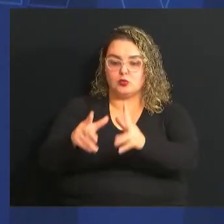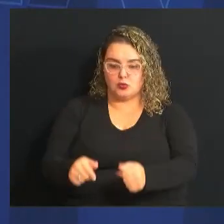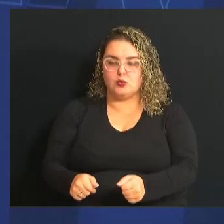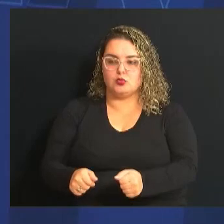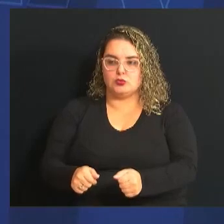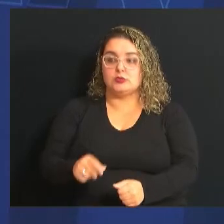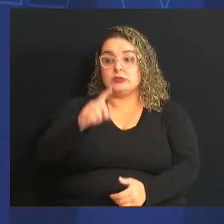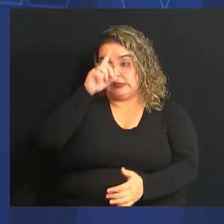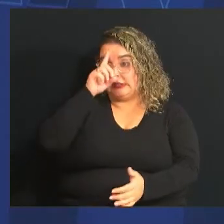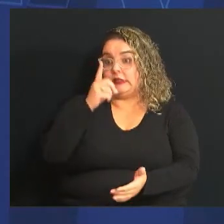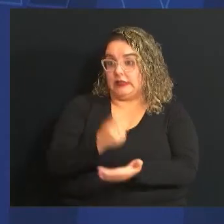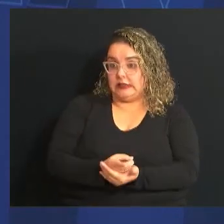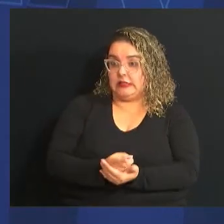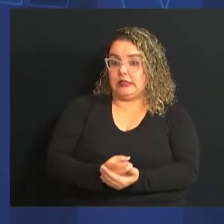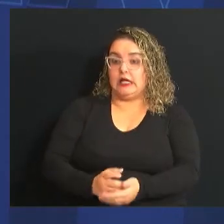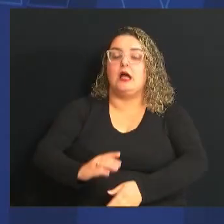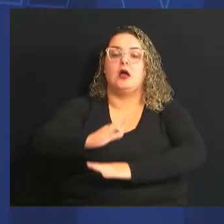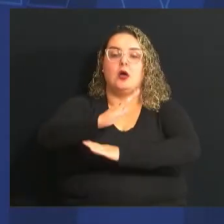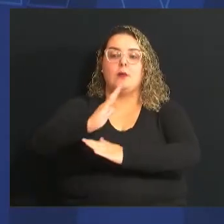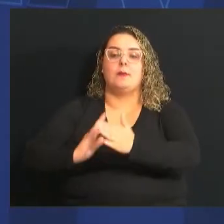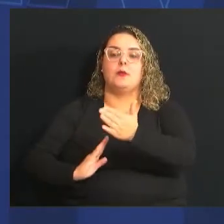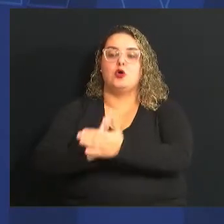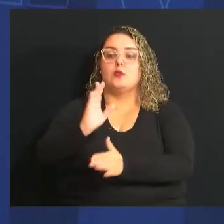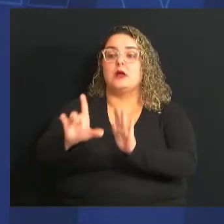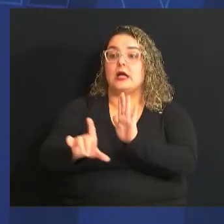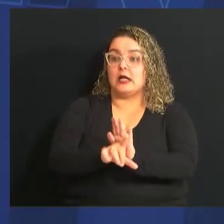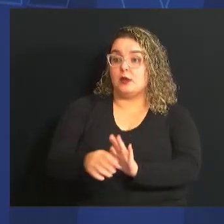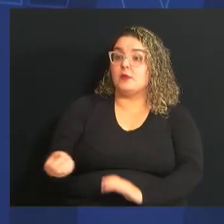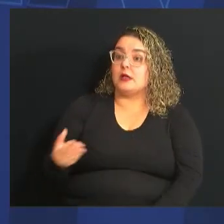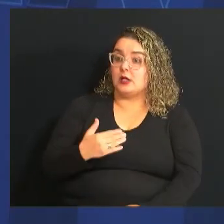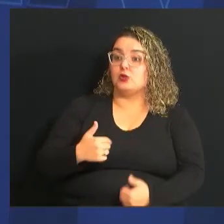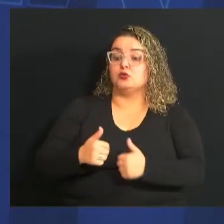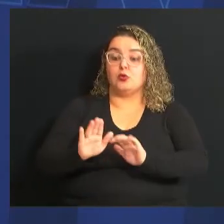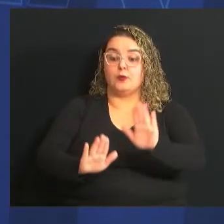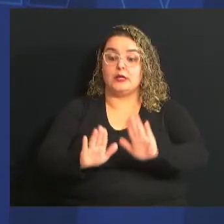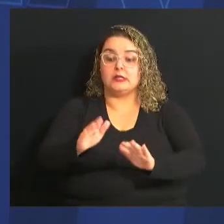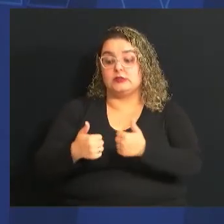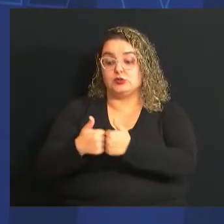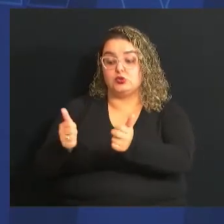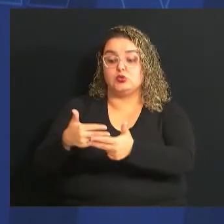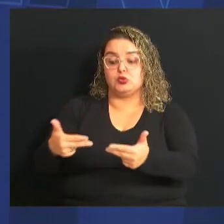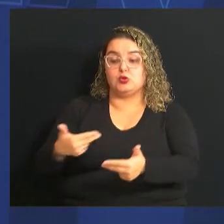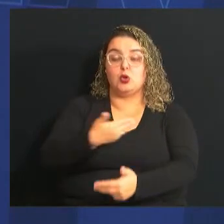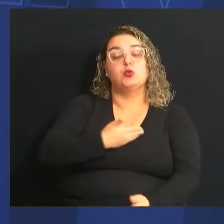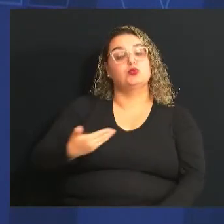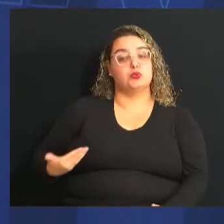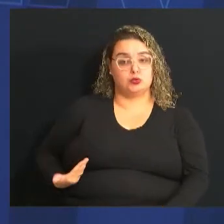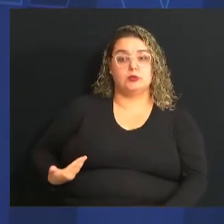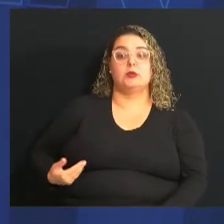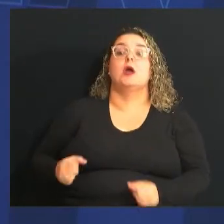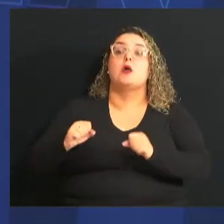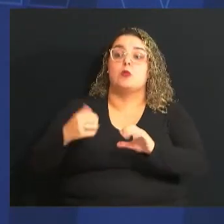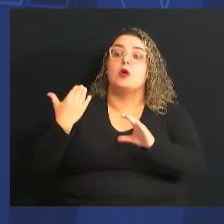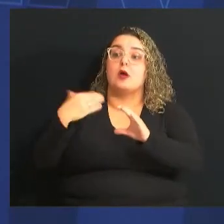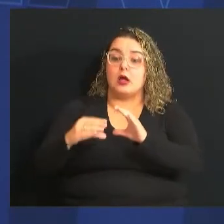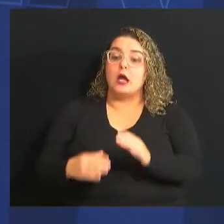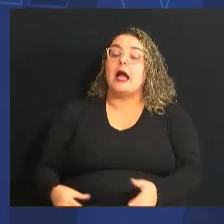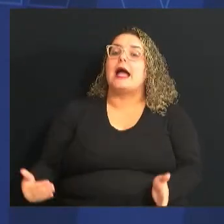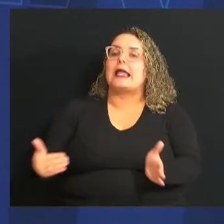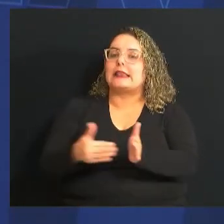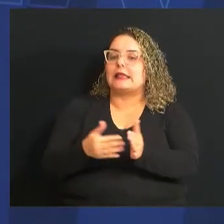Ontem eu disse aqui que a previsão é de chuva para hoje à tarde. O dia amanheceu mais fresco e por enquanto nada dela